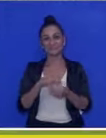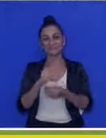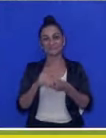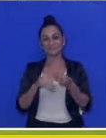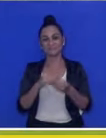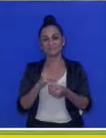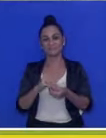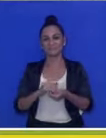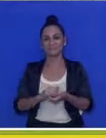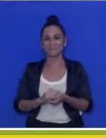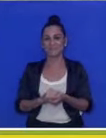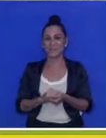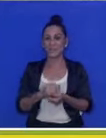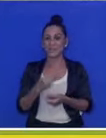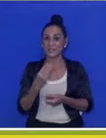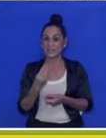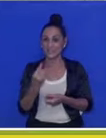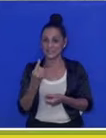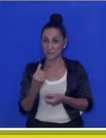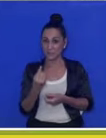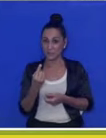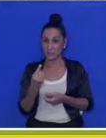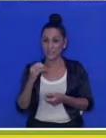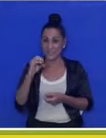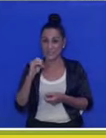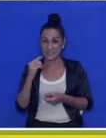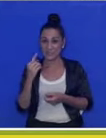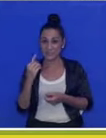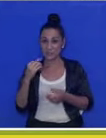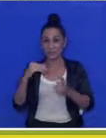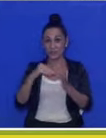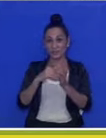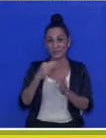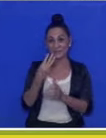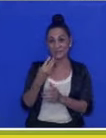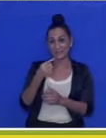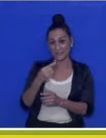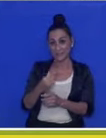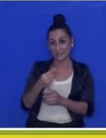carregado, embaralhando 31 bolas numeradas de 0 a 31.